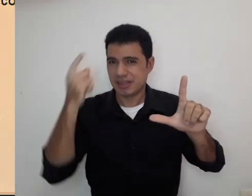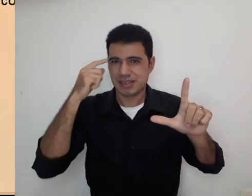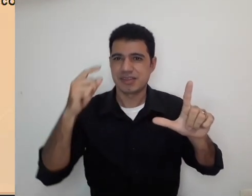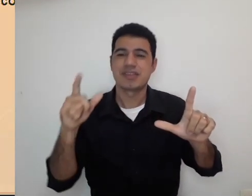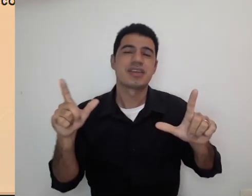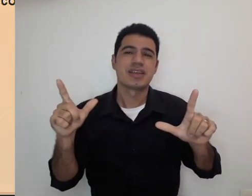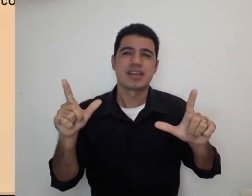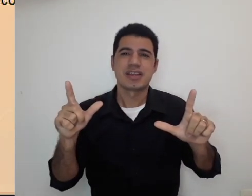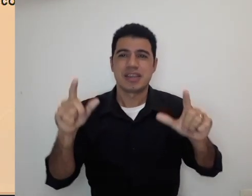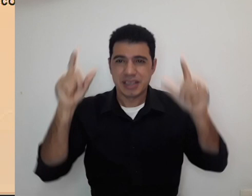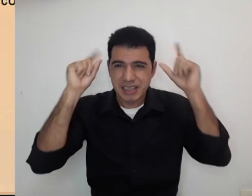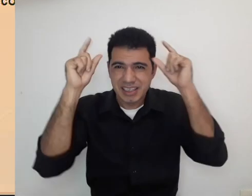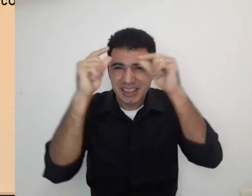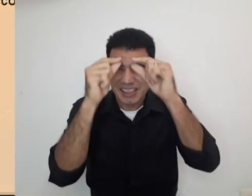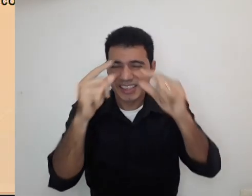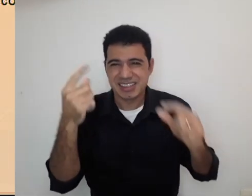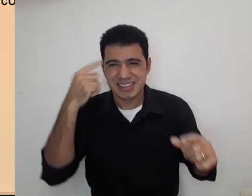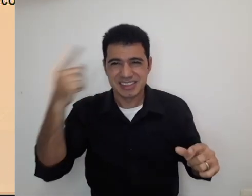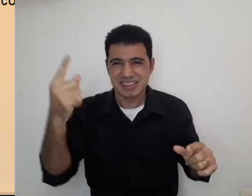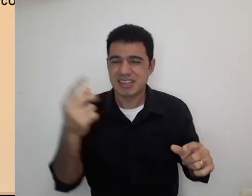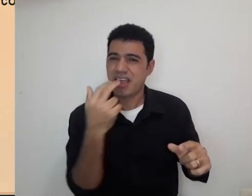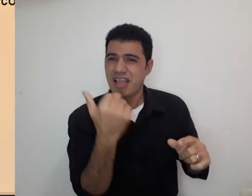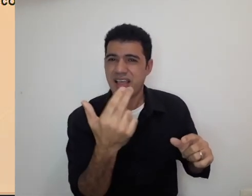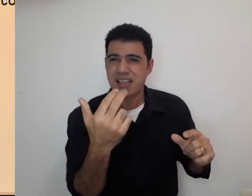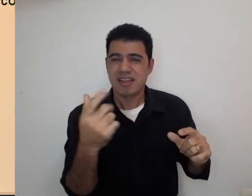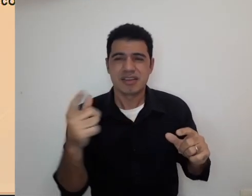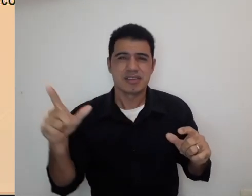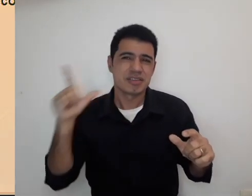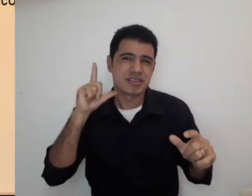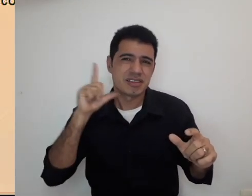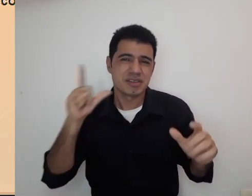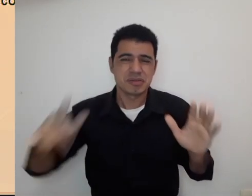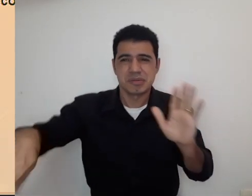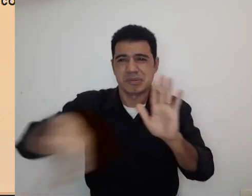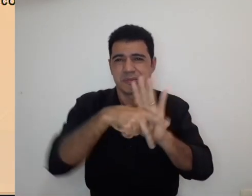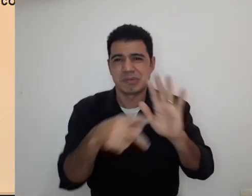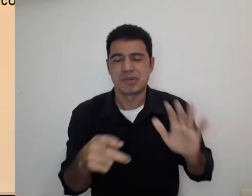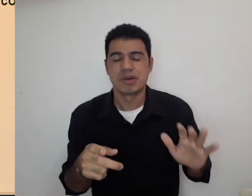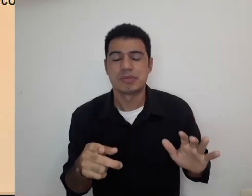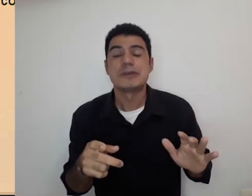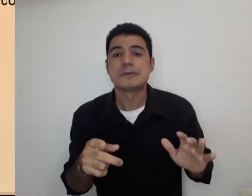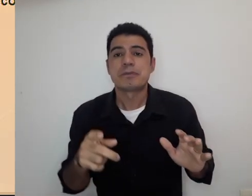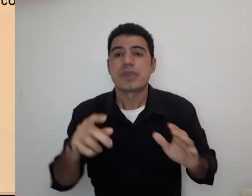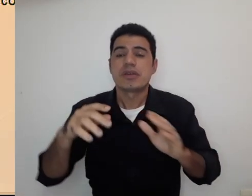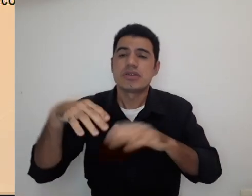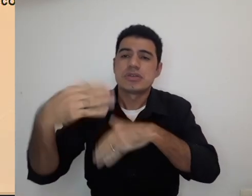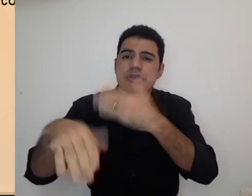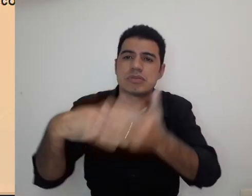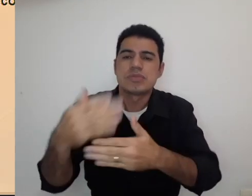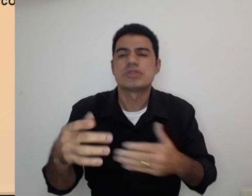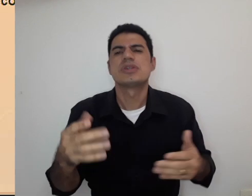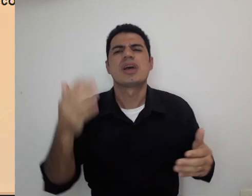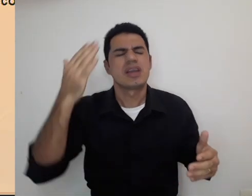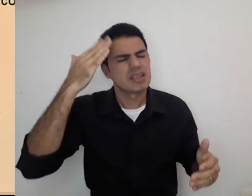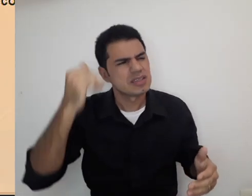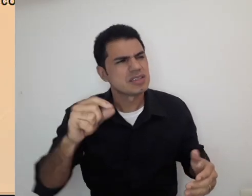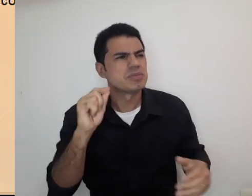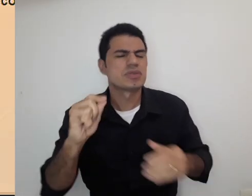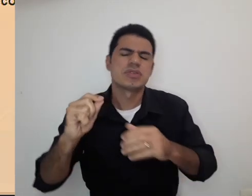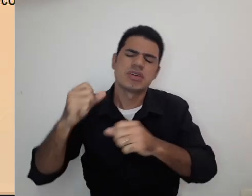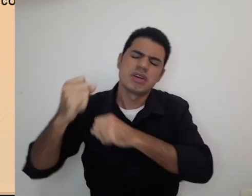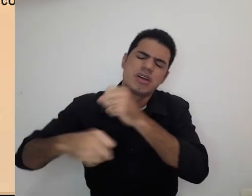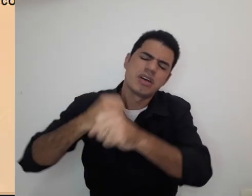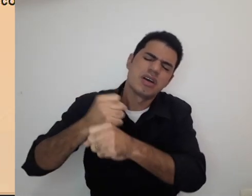caso, para denominar os sons e as alturas dos mesmos. Porém, sabemos que a música, por muitos